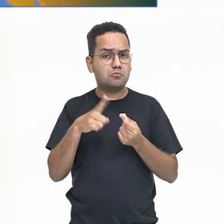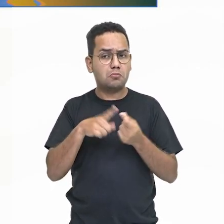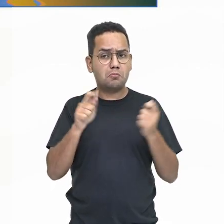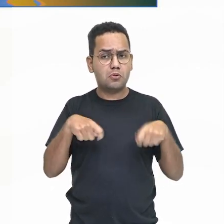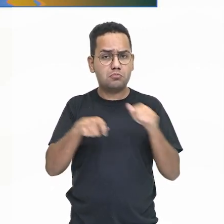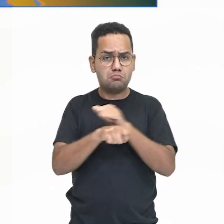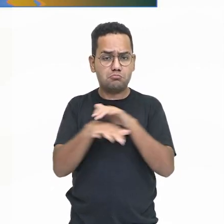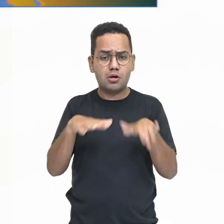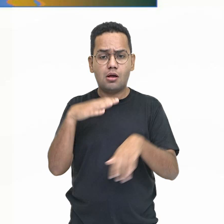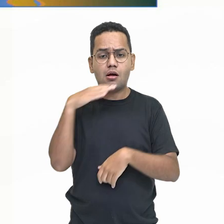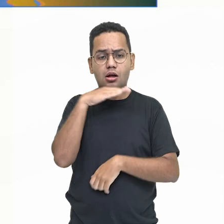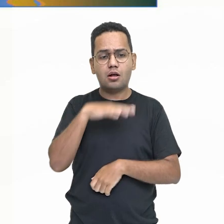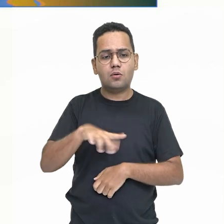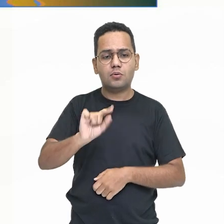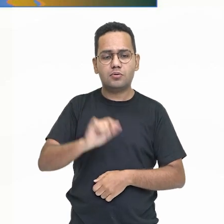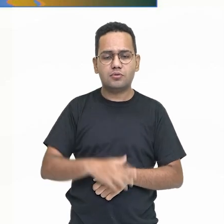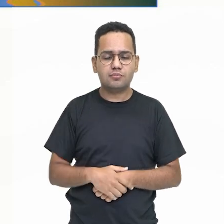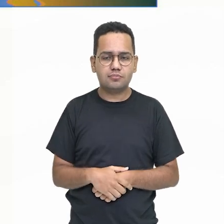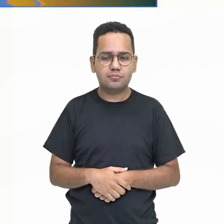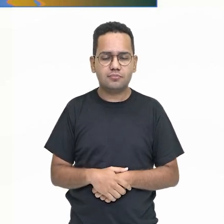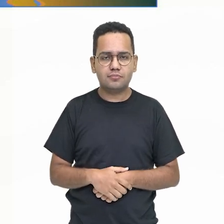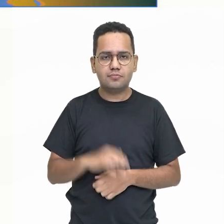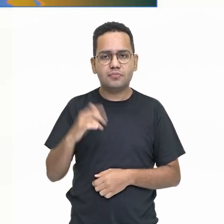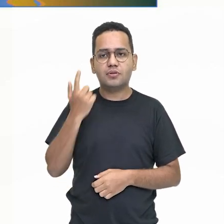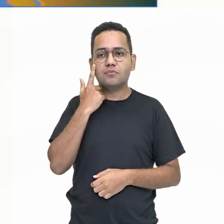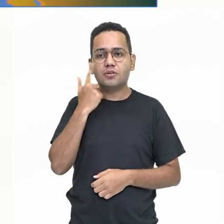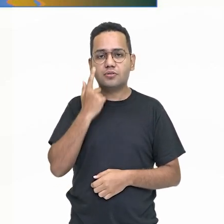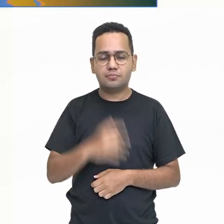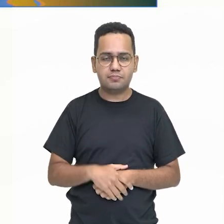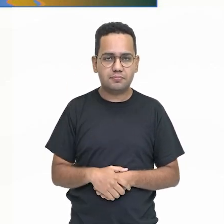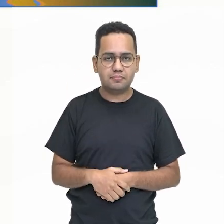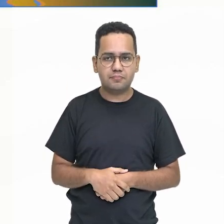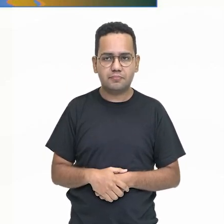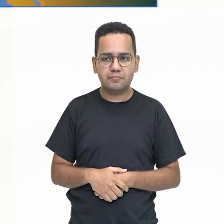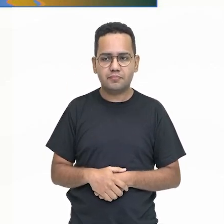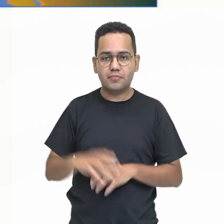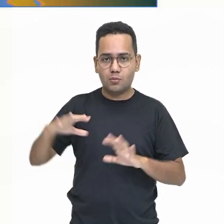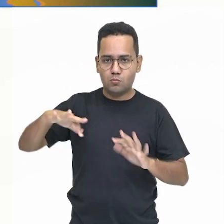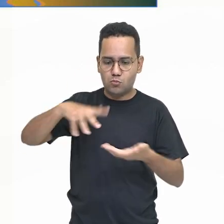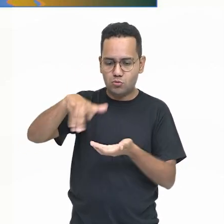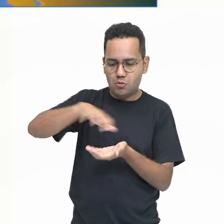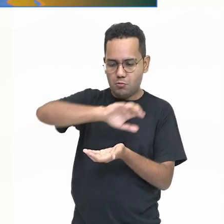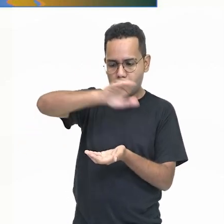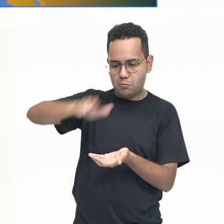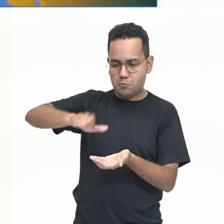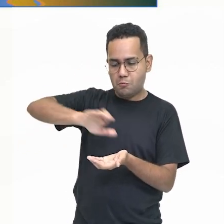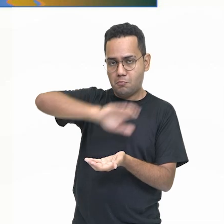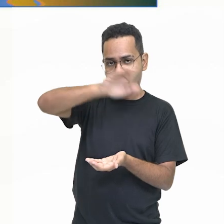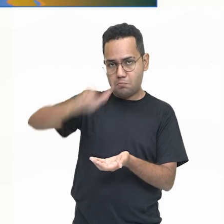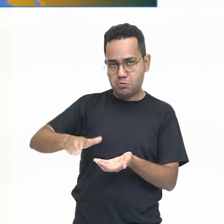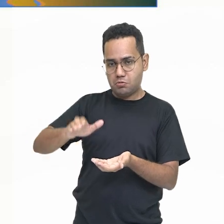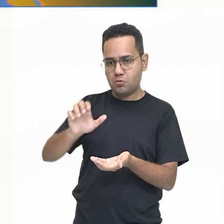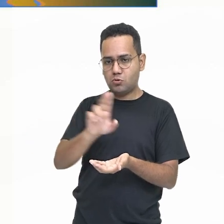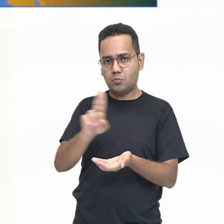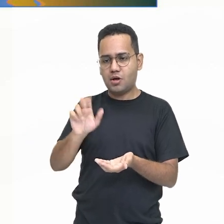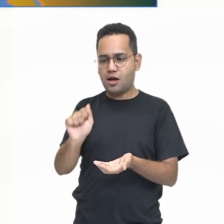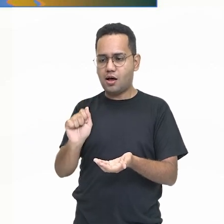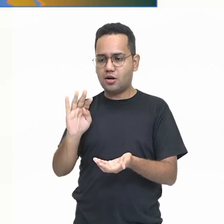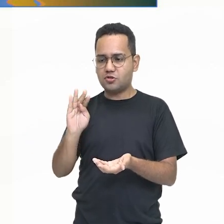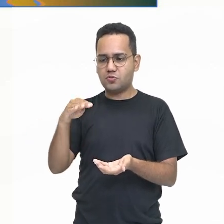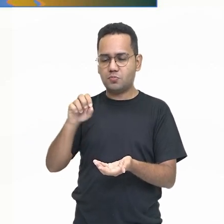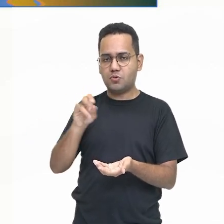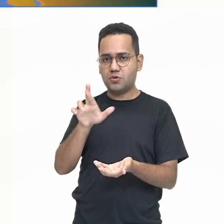calor, aí eu tenho o Sol, aí você tem a atmosfera, aí eu tenho esse calor, que vai